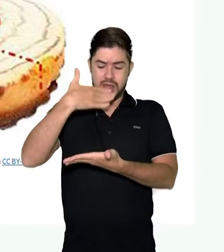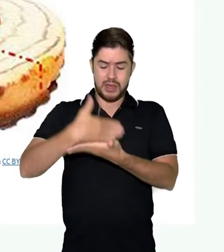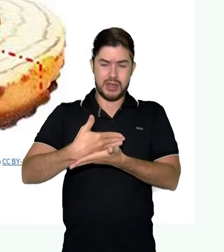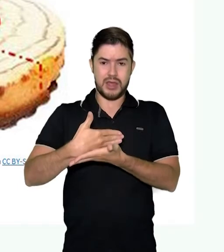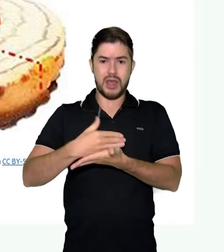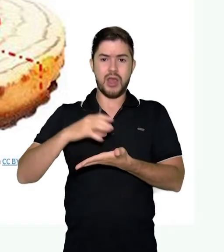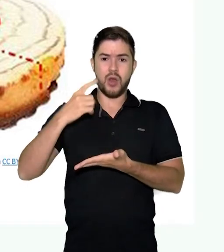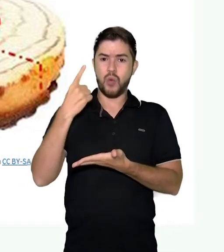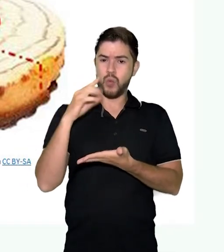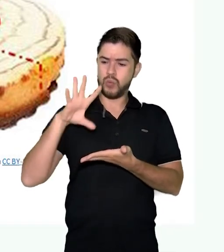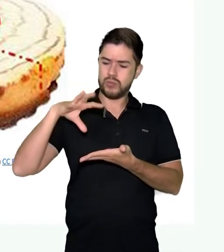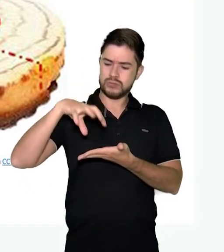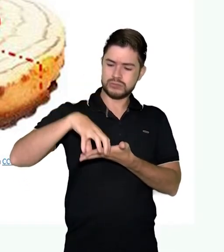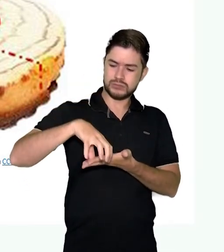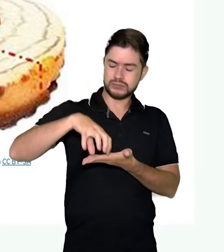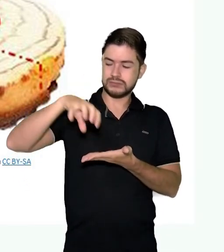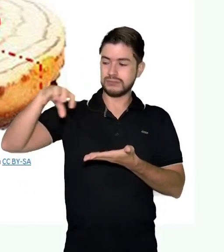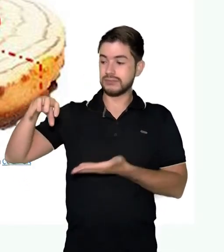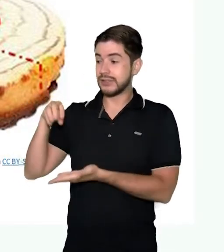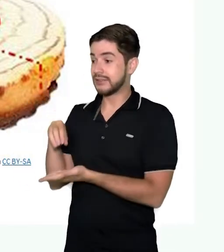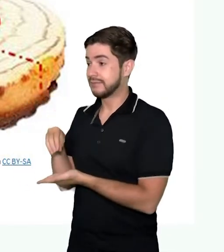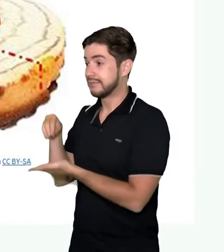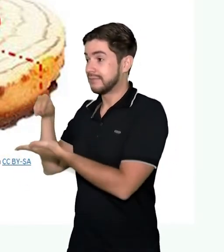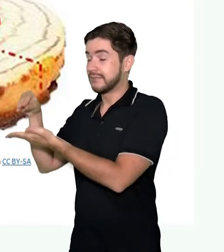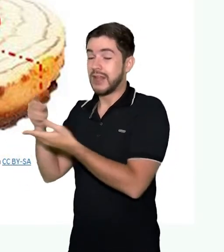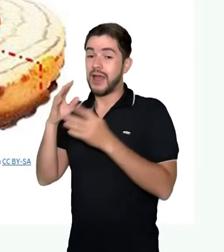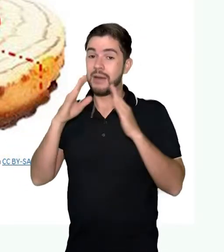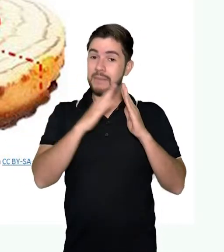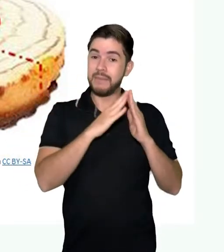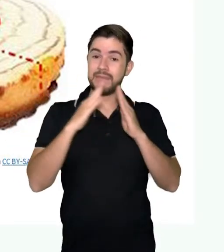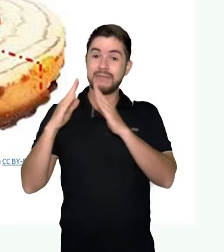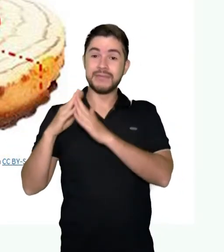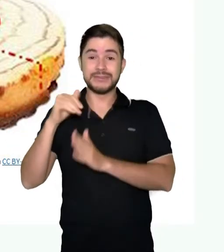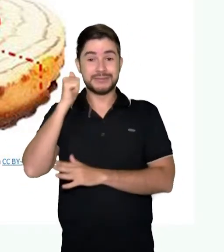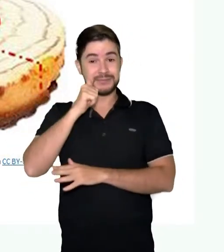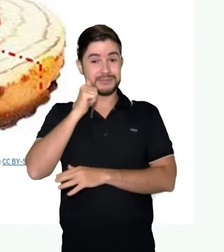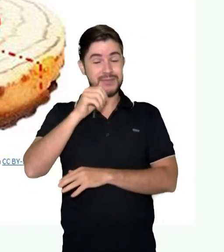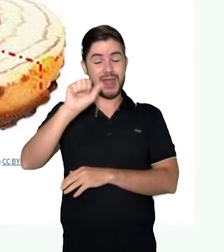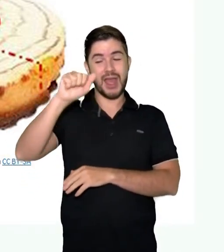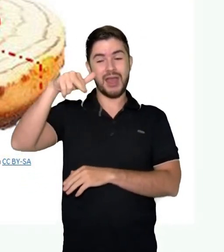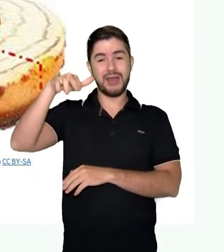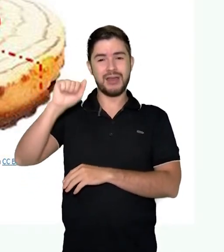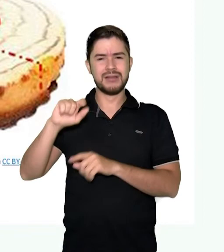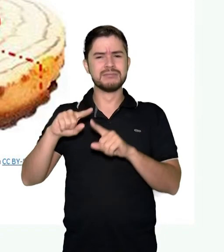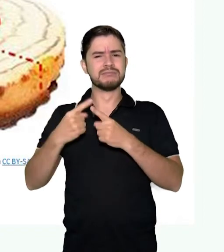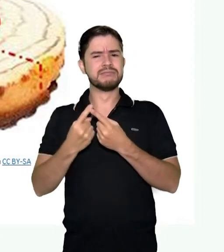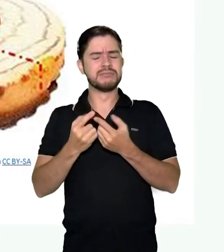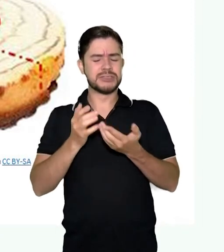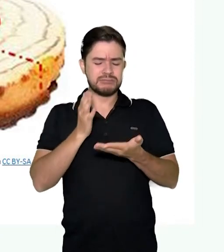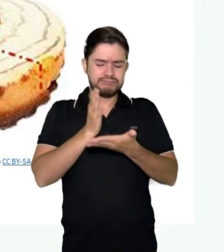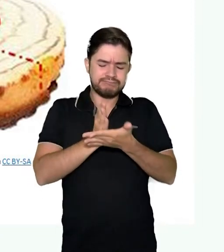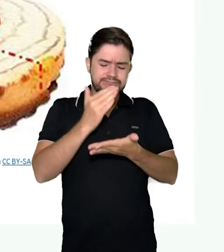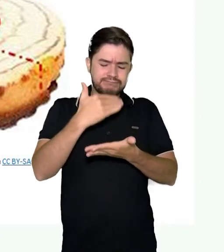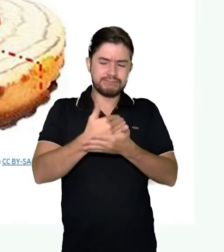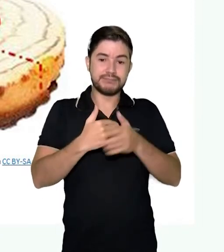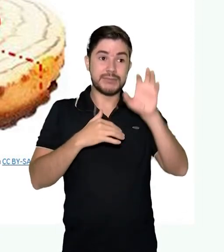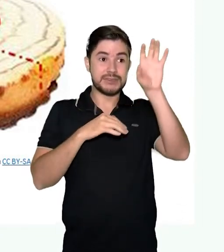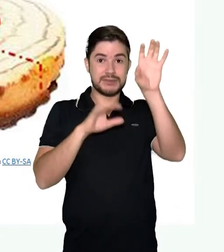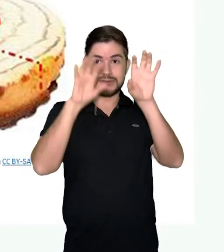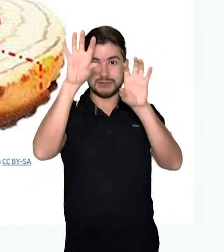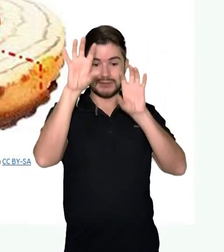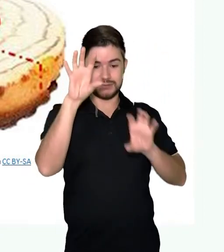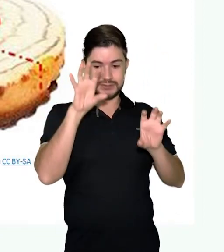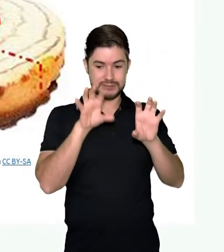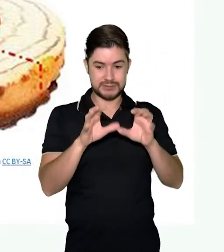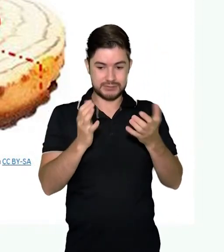Ana, aquela amiga ali do lado, de todo dia. Ela pega e faz esse bolo e vai dividir. Mas ela dividiu um quarto desse bolo para